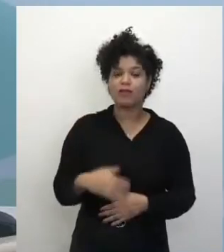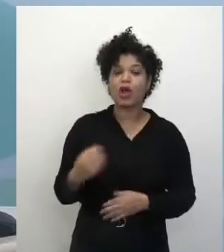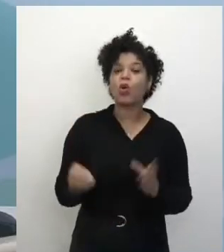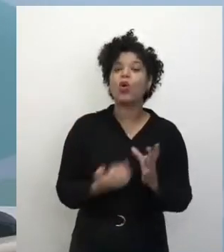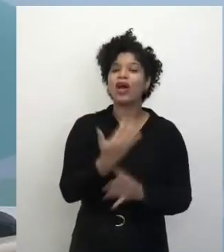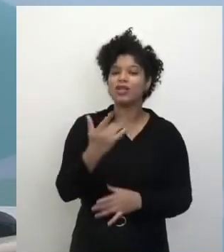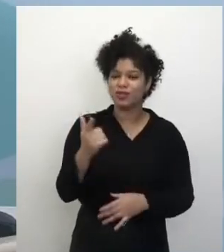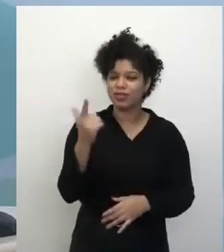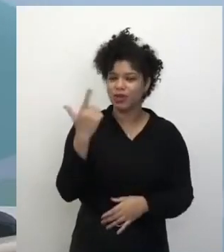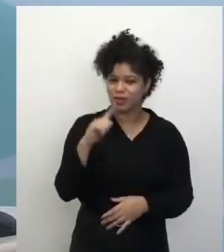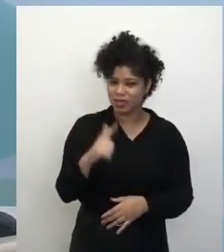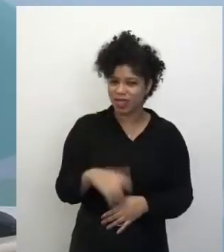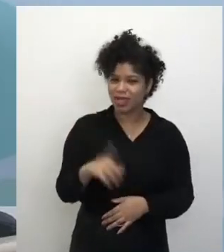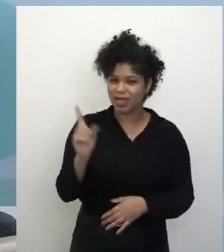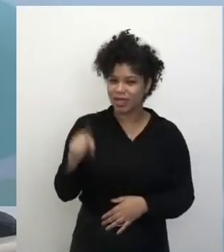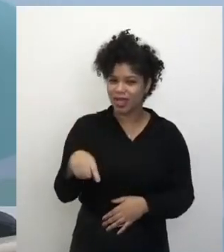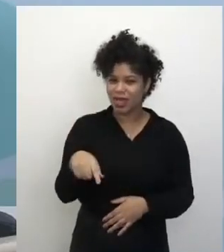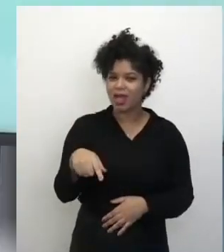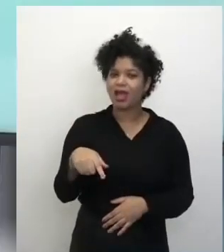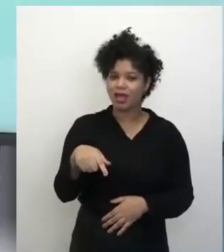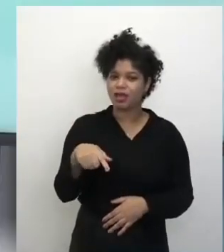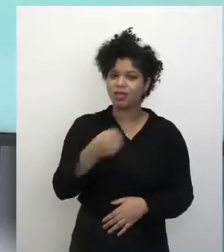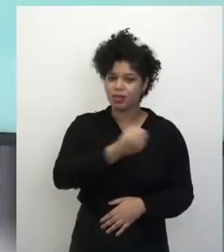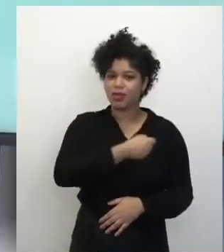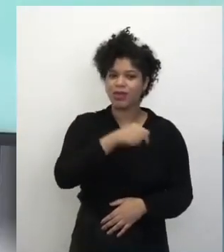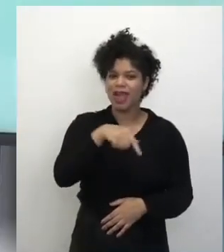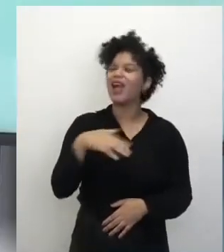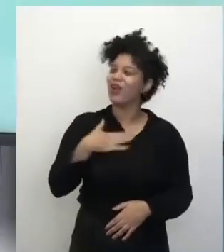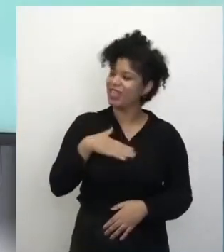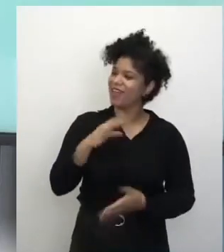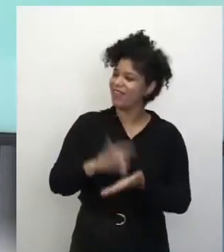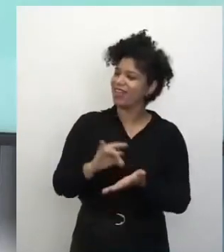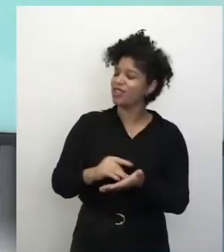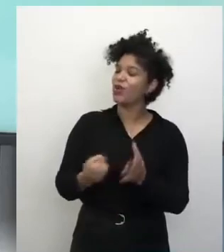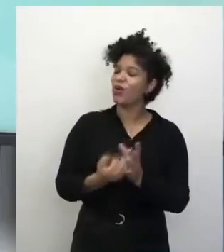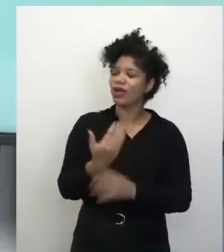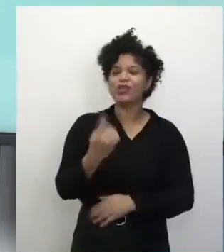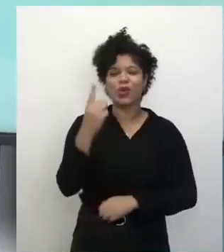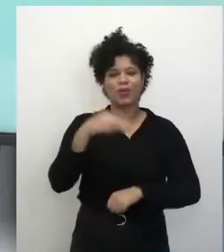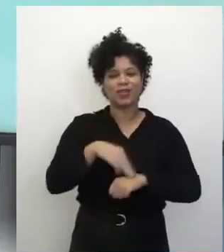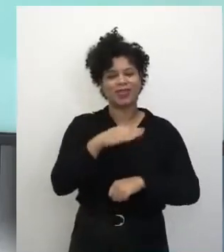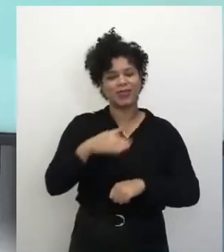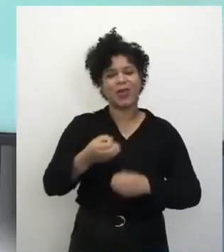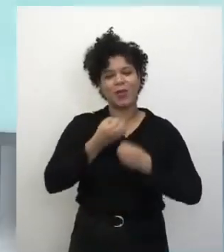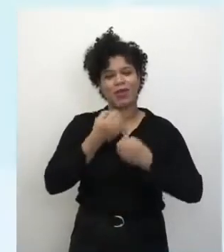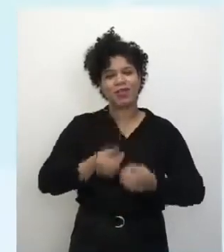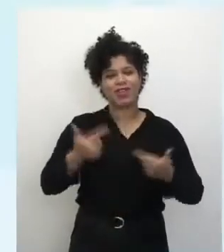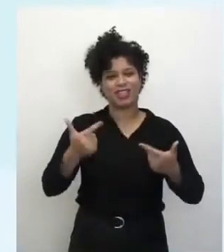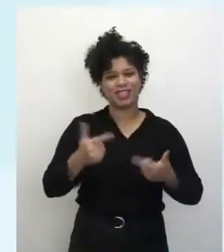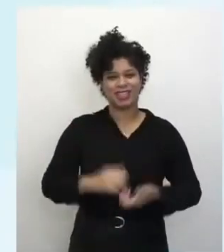você acha que são racionais. Pode ser, gostei, gostei. Então, voltamos em 1 minuto e meio. Boa sorte.